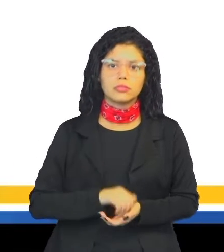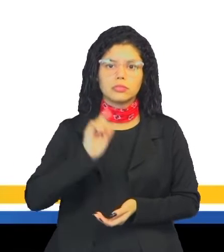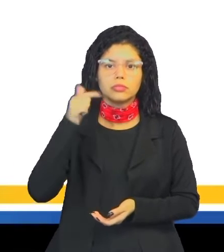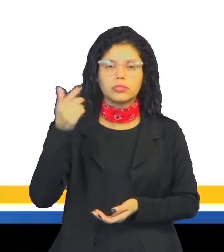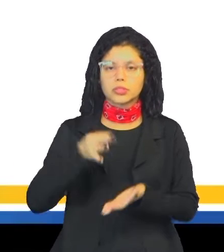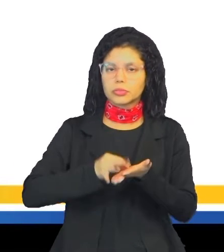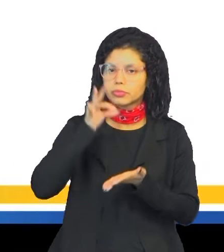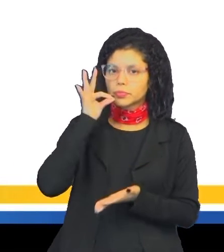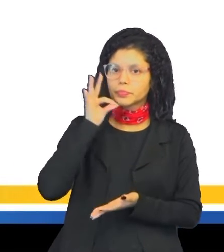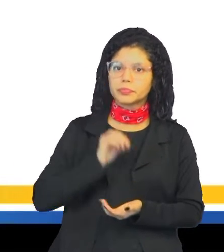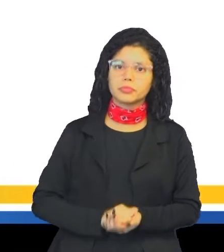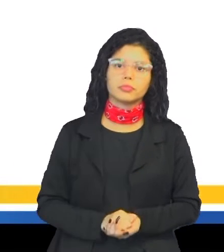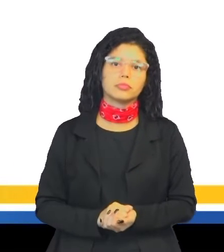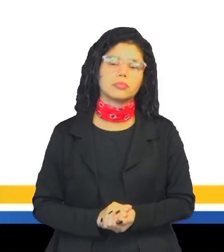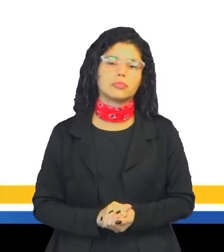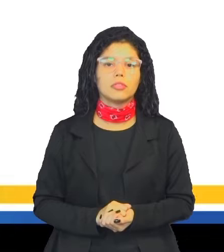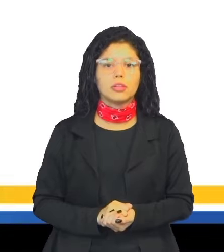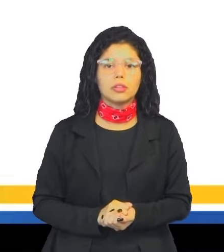o café.